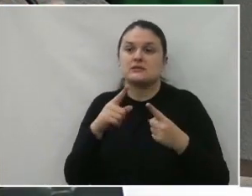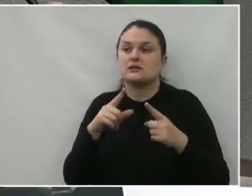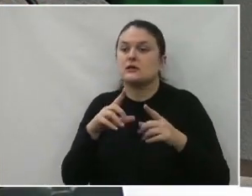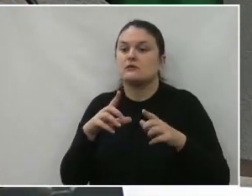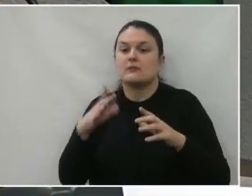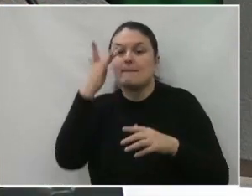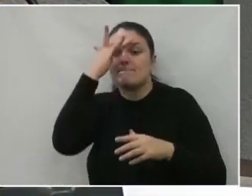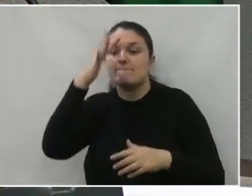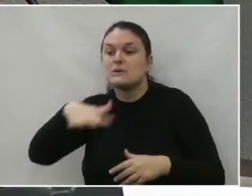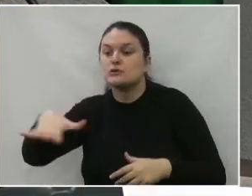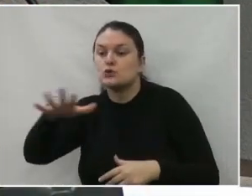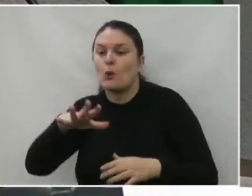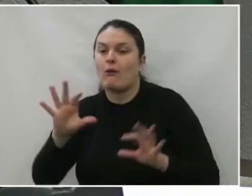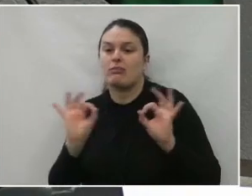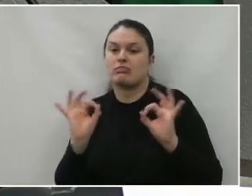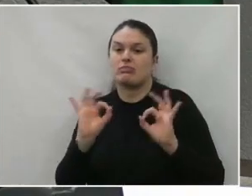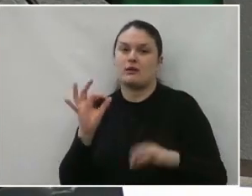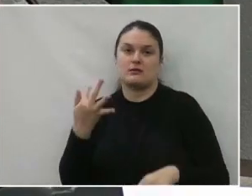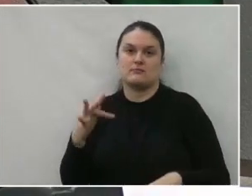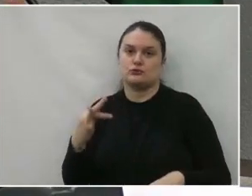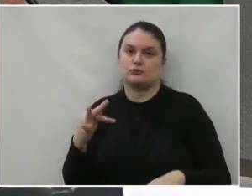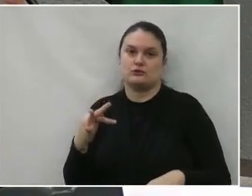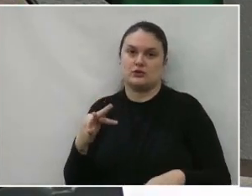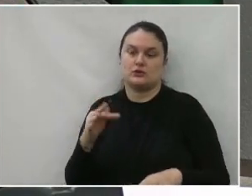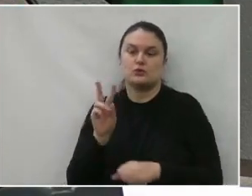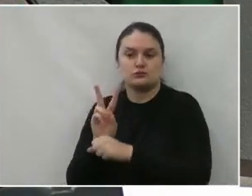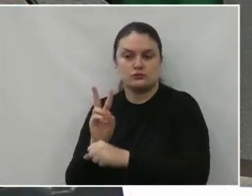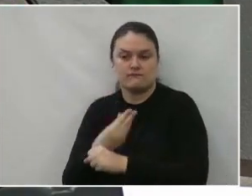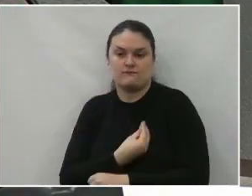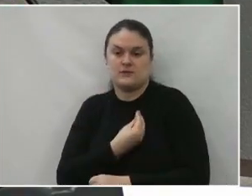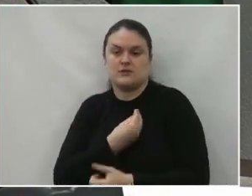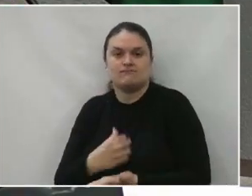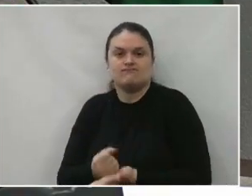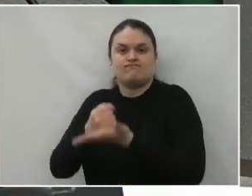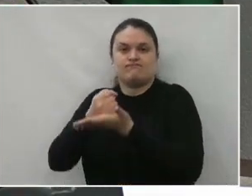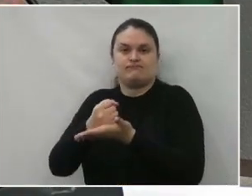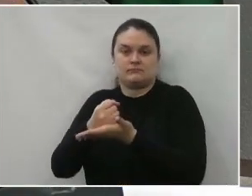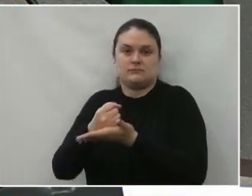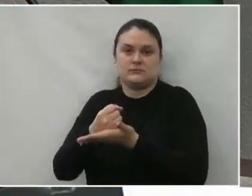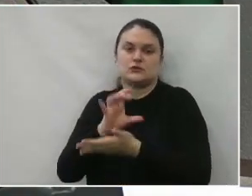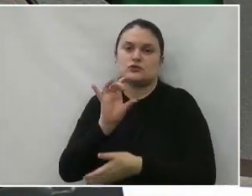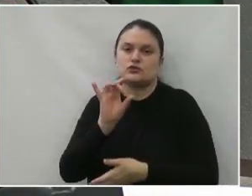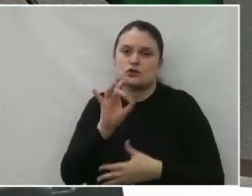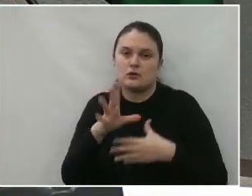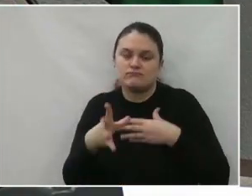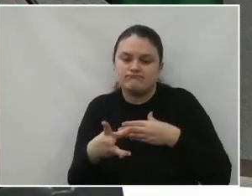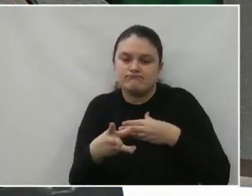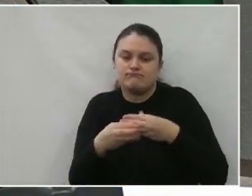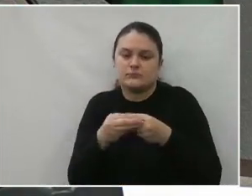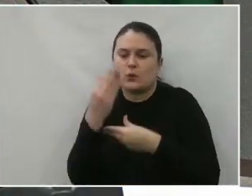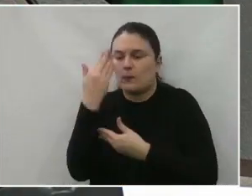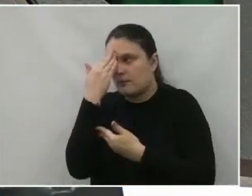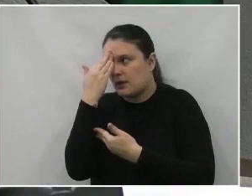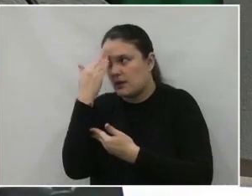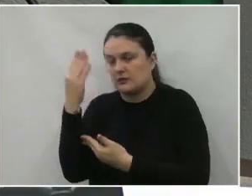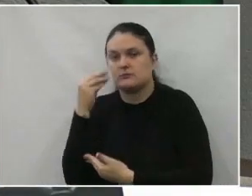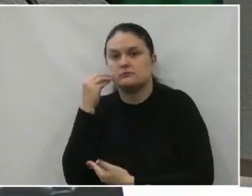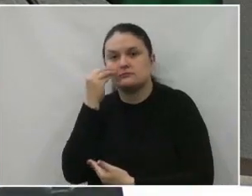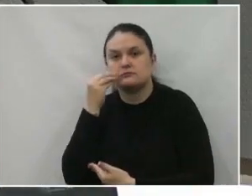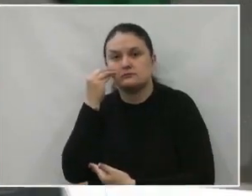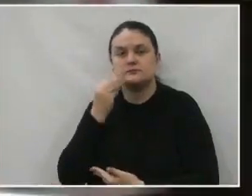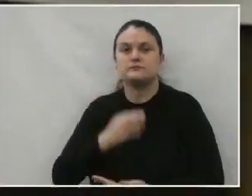vidas foram preservadas e foi o ato final disso. Então, só para complementar, muito obrigado pela